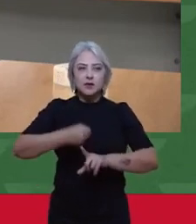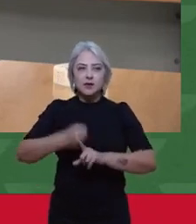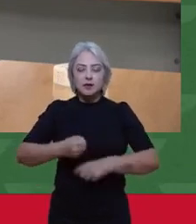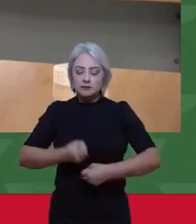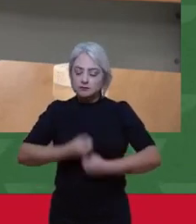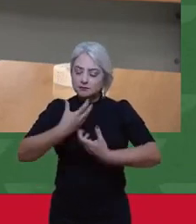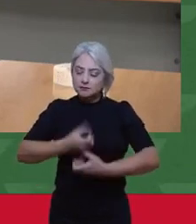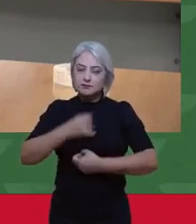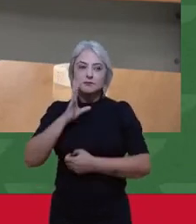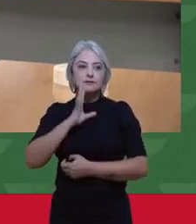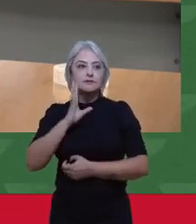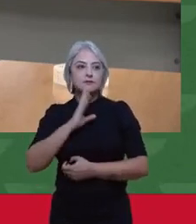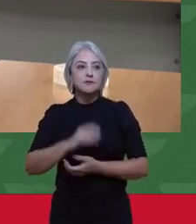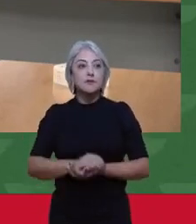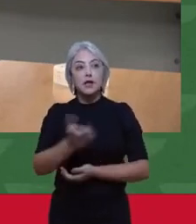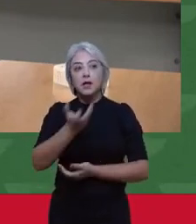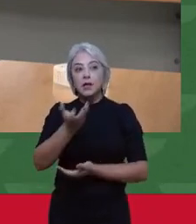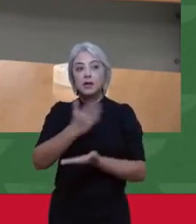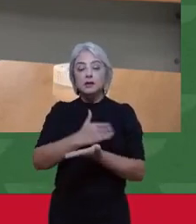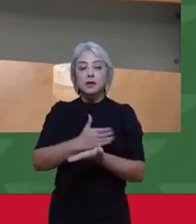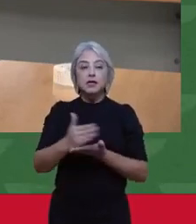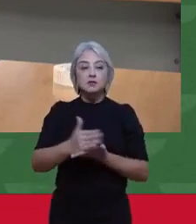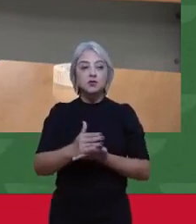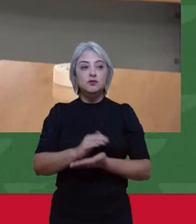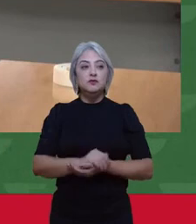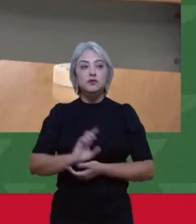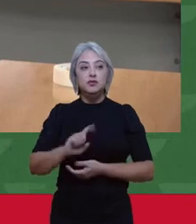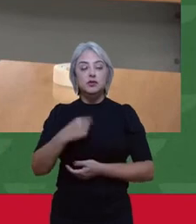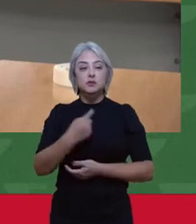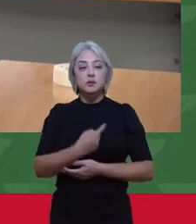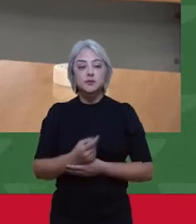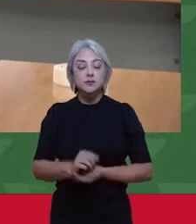se expressar. Eu ia querer começar então com a nossa